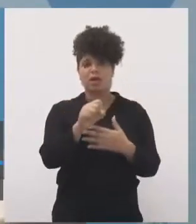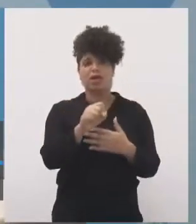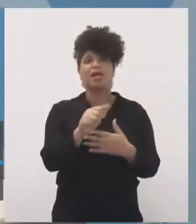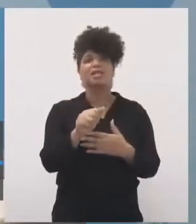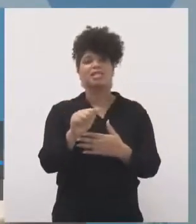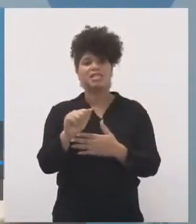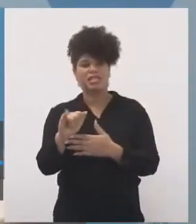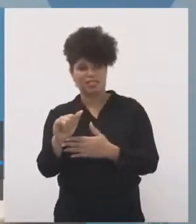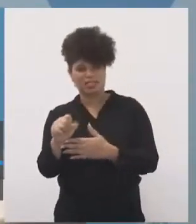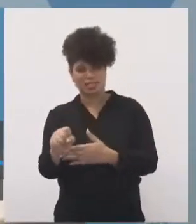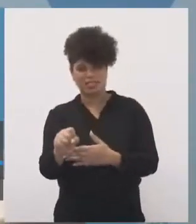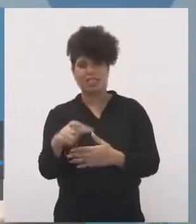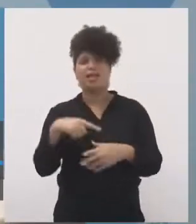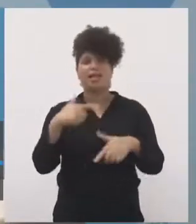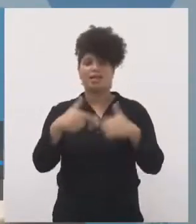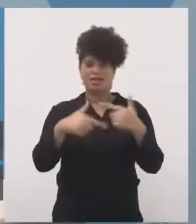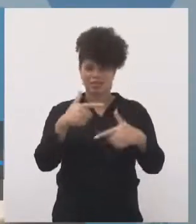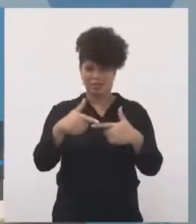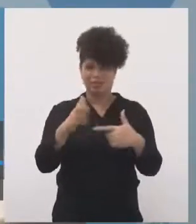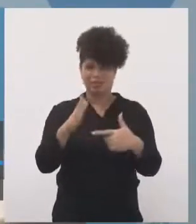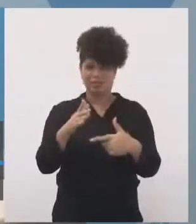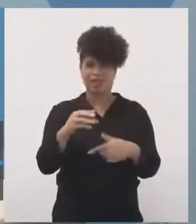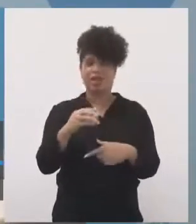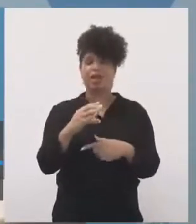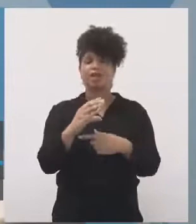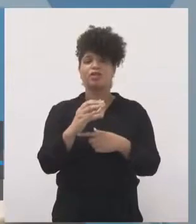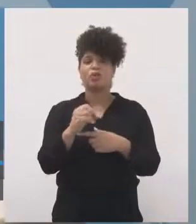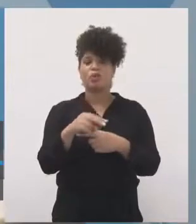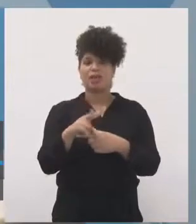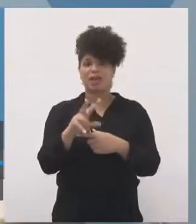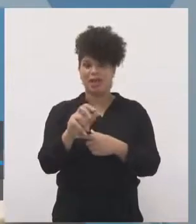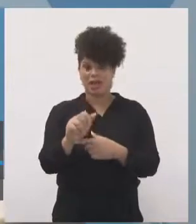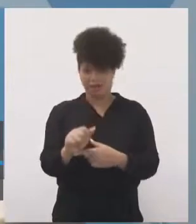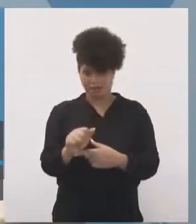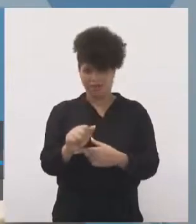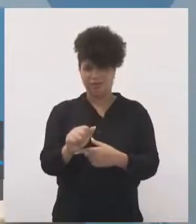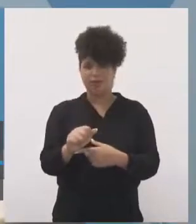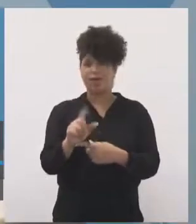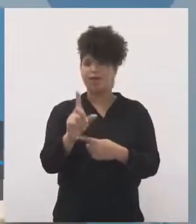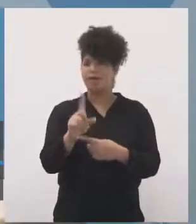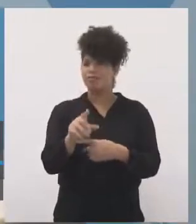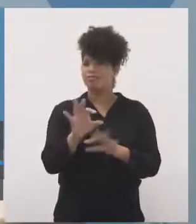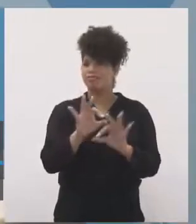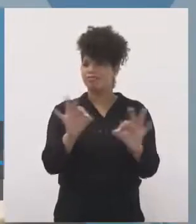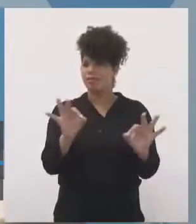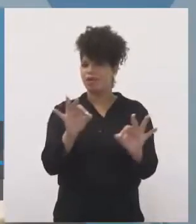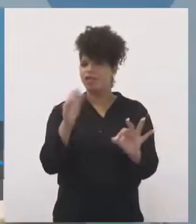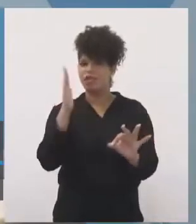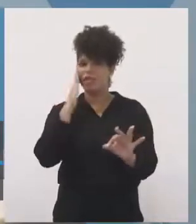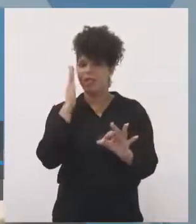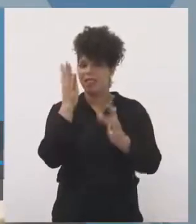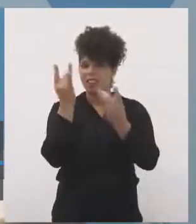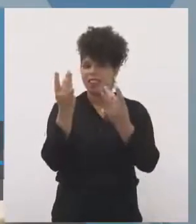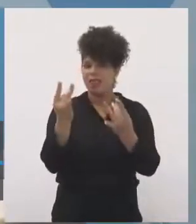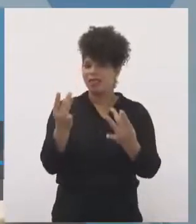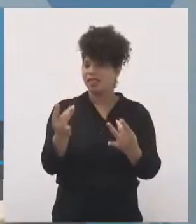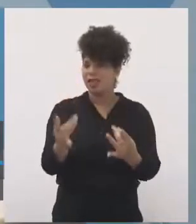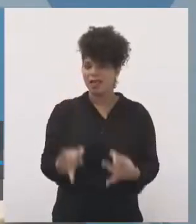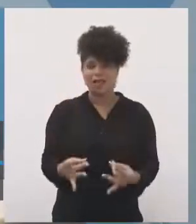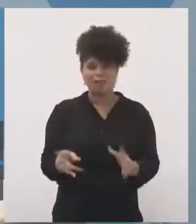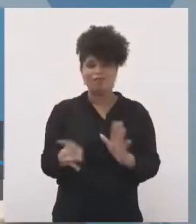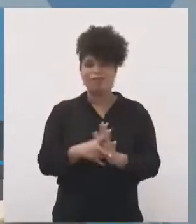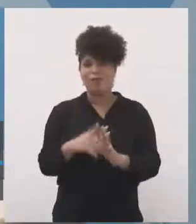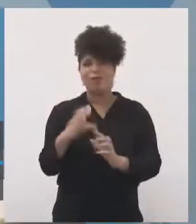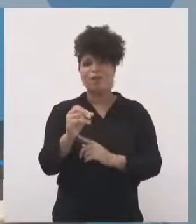trabalha lá juntamente, né, dentro do Canva, e ela é a especialista mor, digamos assim, em Canva.